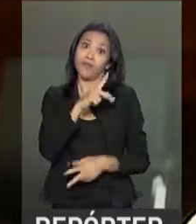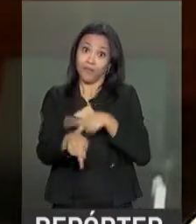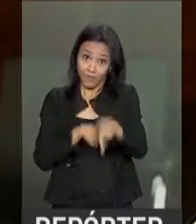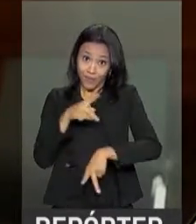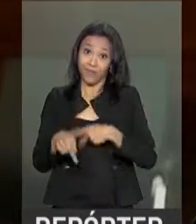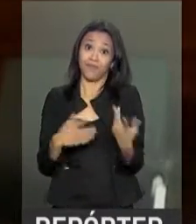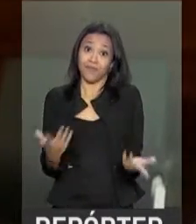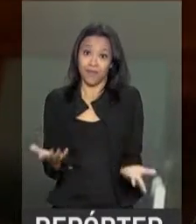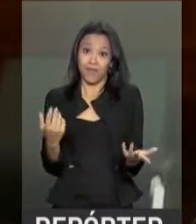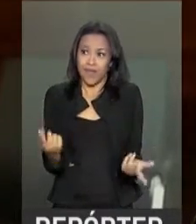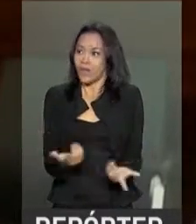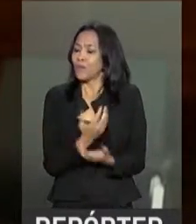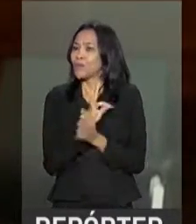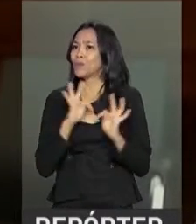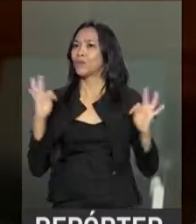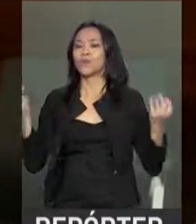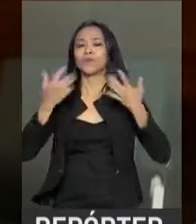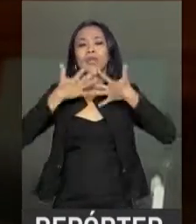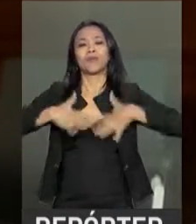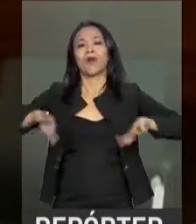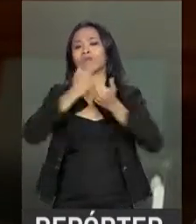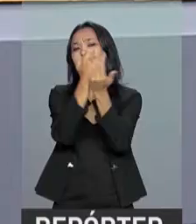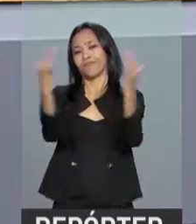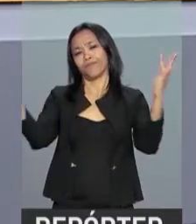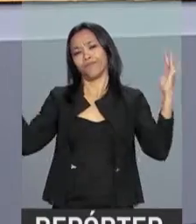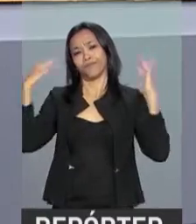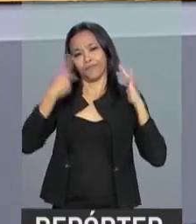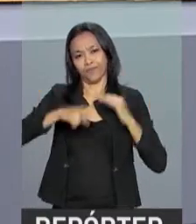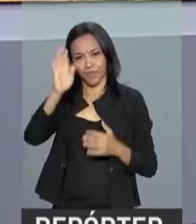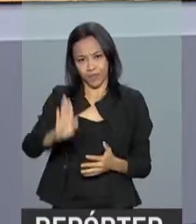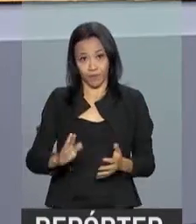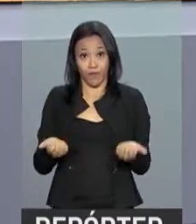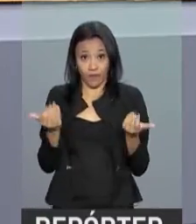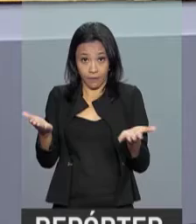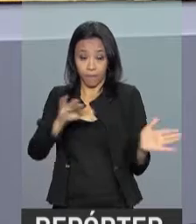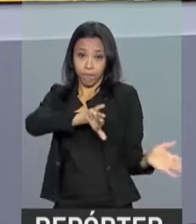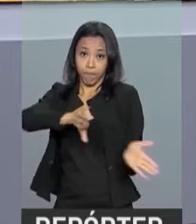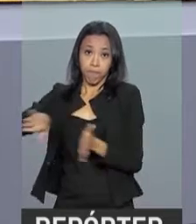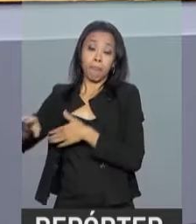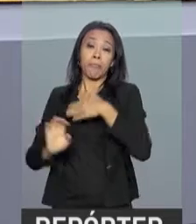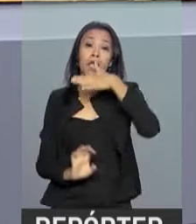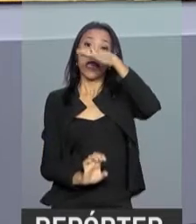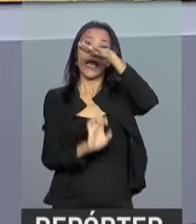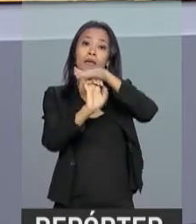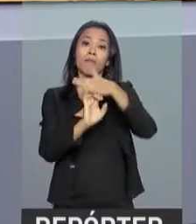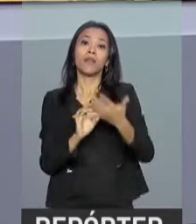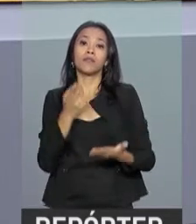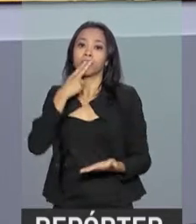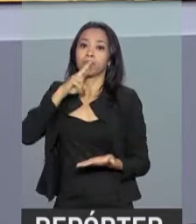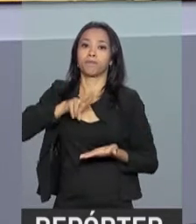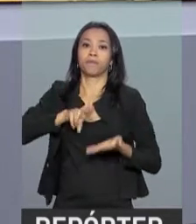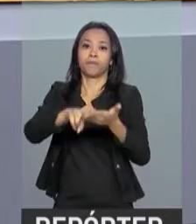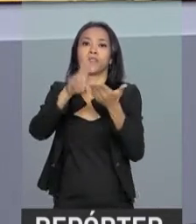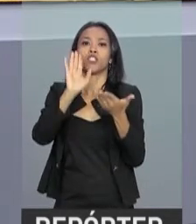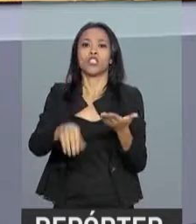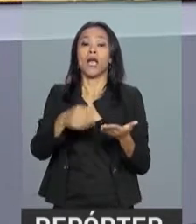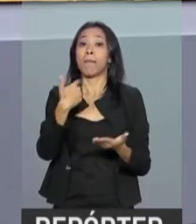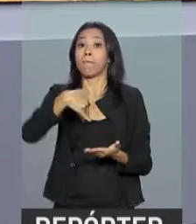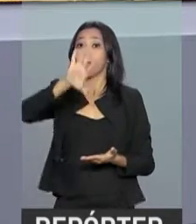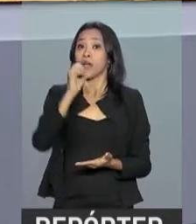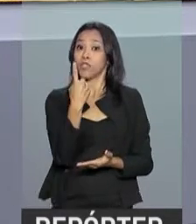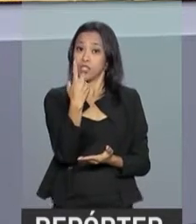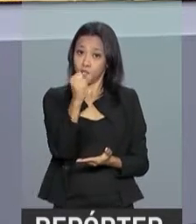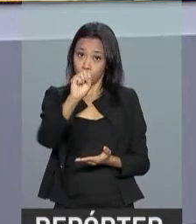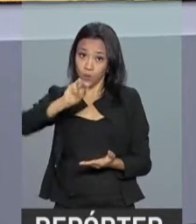e conhecer tudo aquilo que nós temos a oferecer os correios já começaram a distribuir mais de 18 milhões de